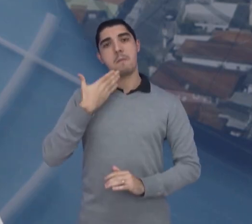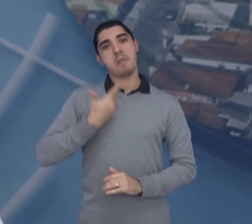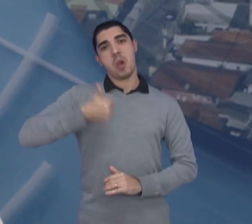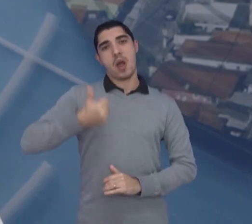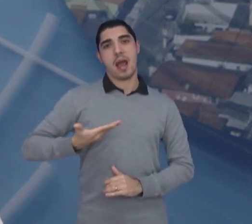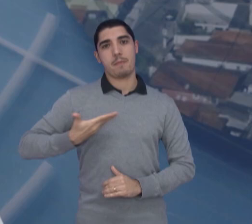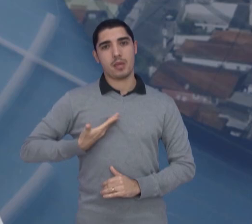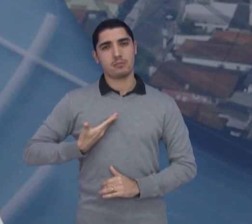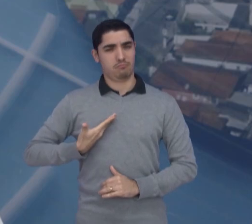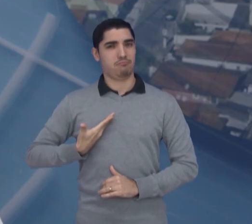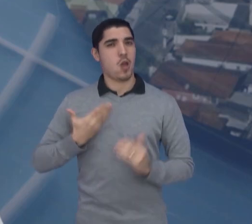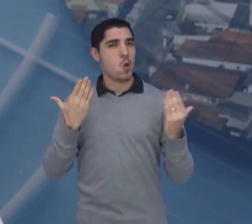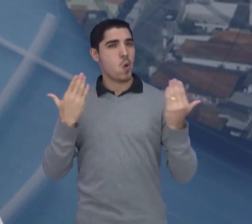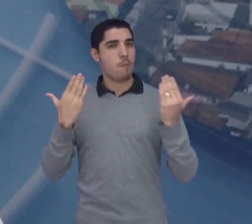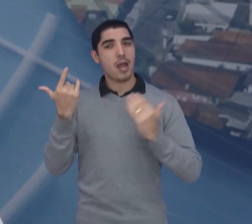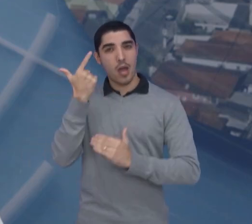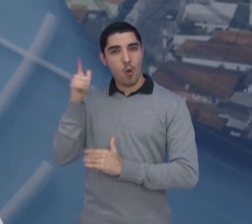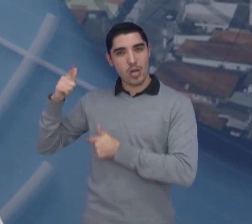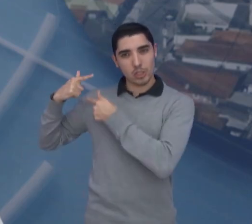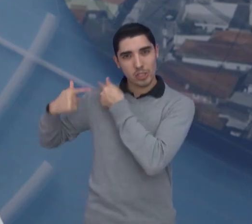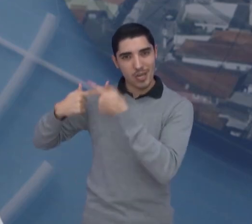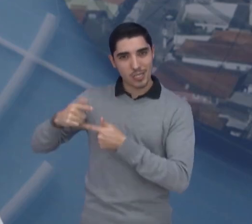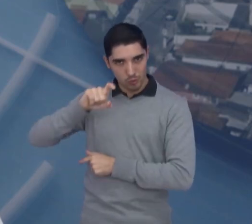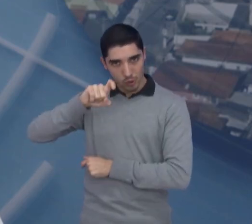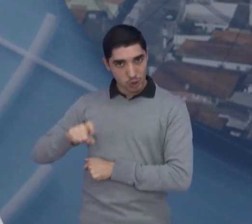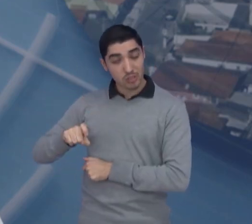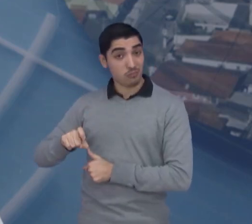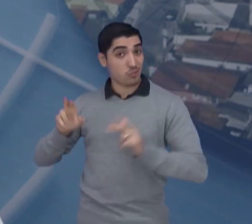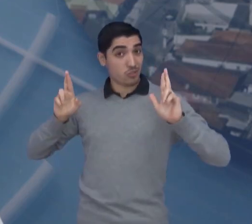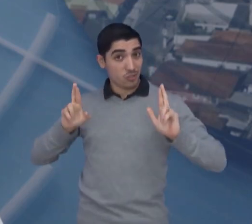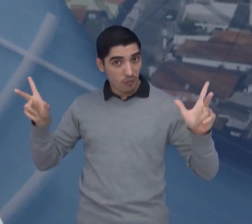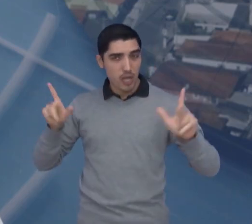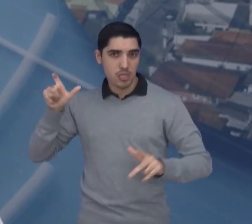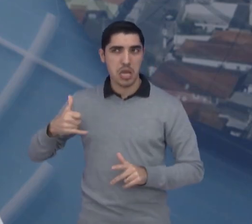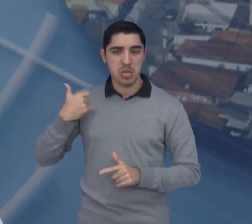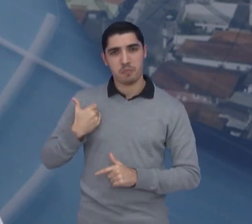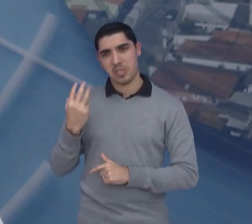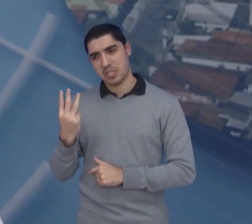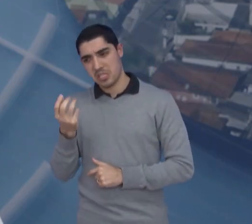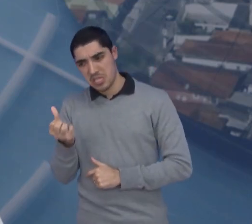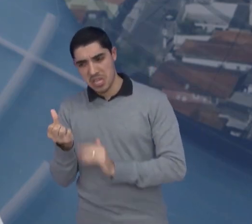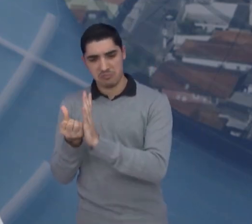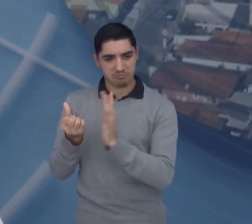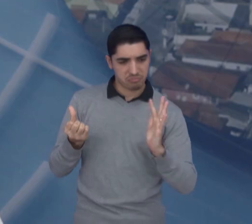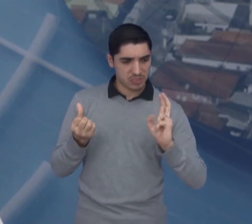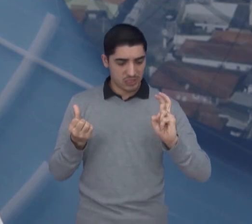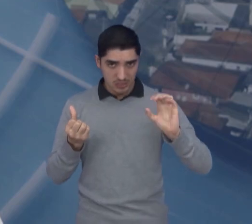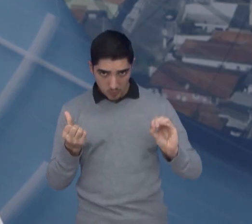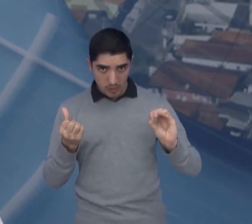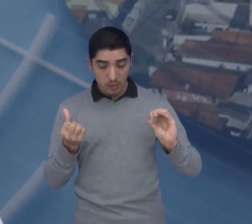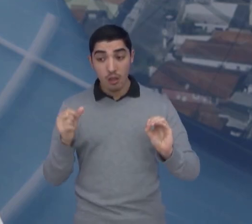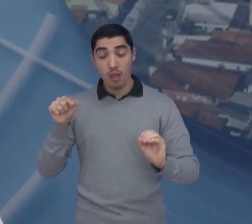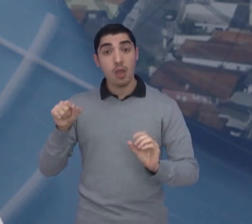da geração anterior, que é a geração X, que é numa faixa etária dos 36 aos 50 anos, quando esse número